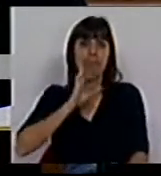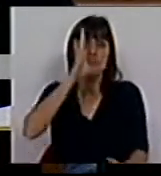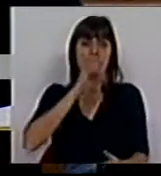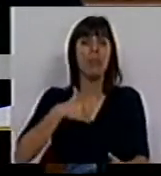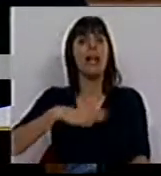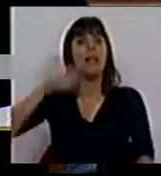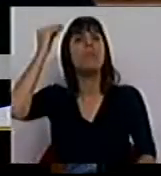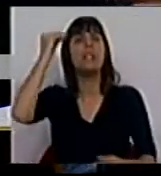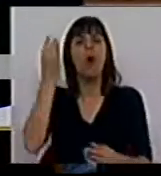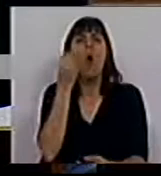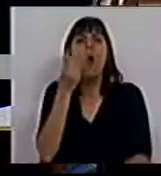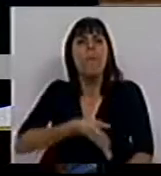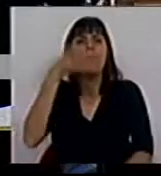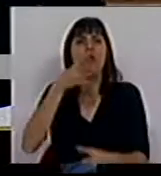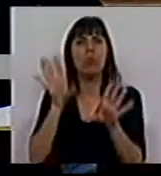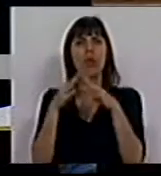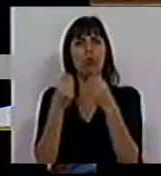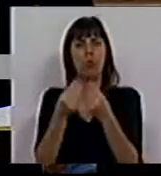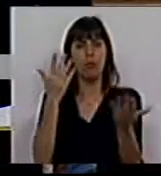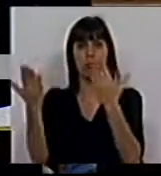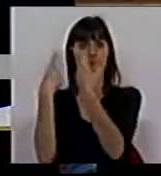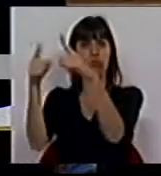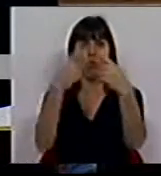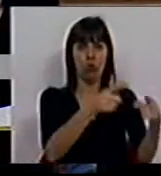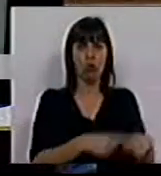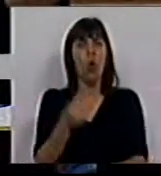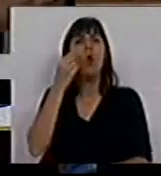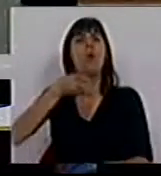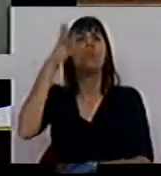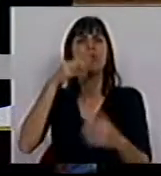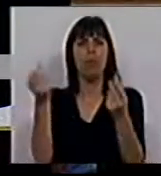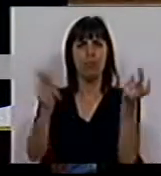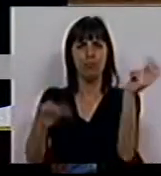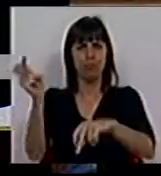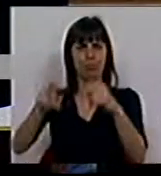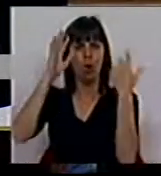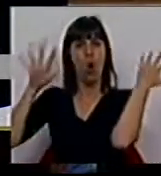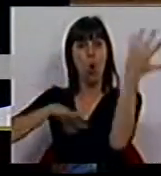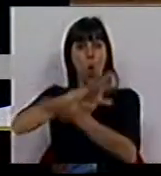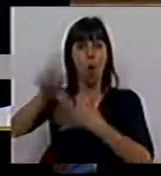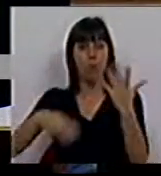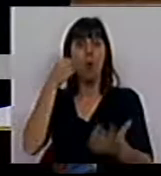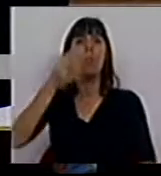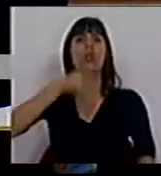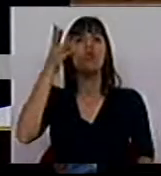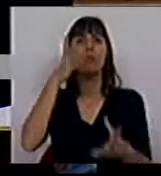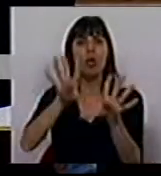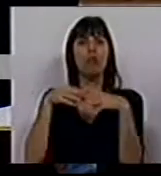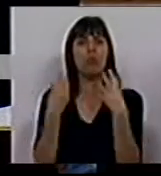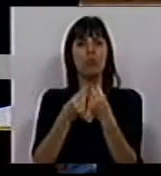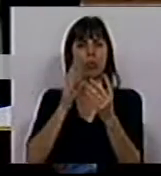nós queremos saber como é que explica todas estas contradições, como é que explica todas estas confusões, como é que explica todas